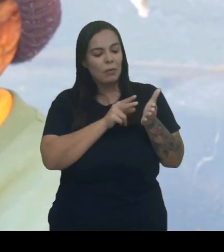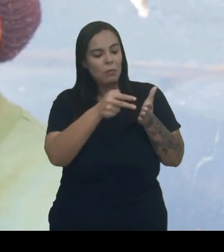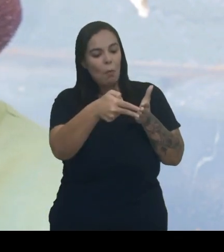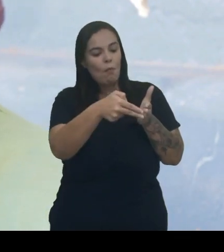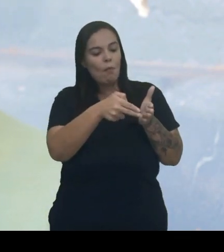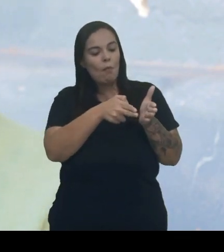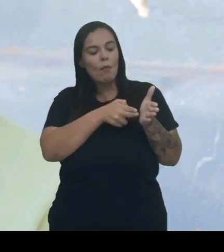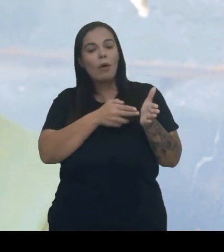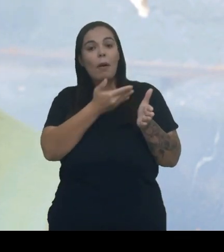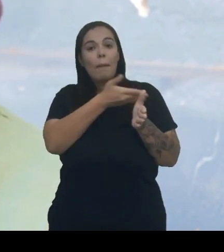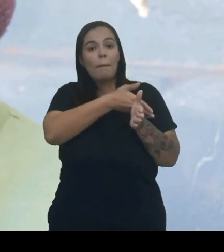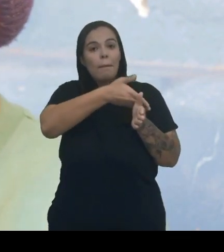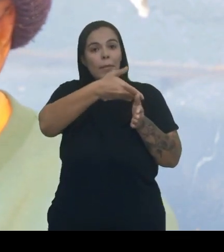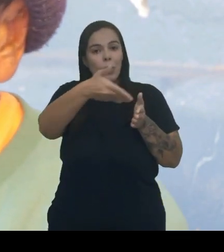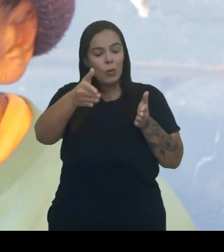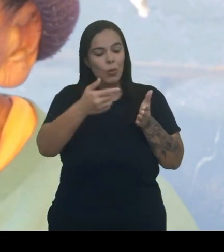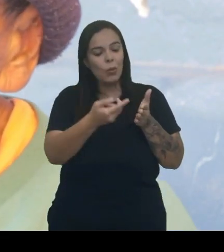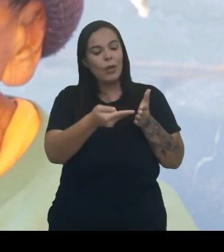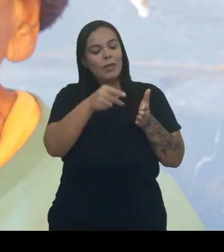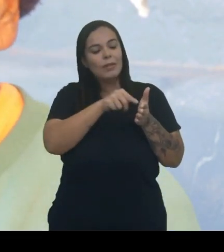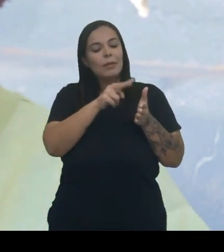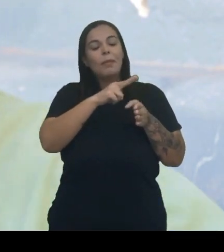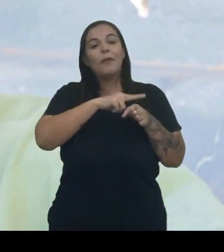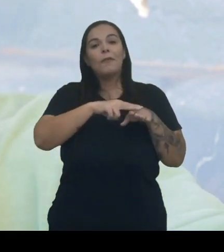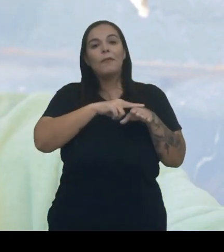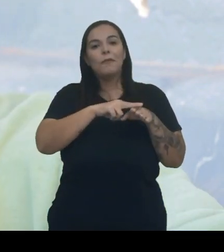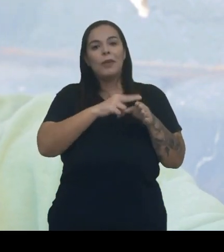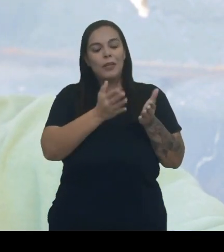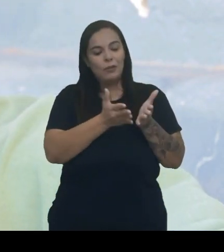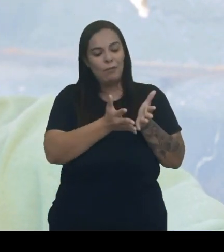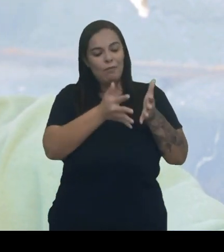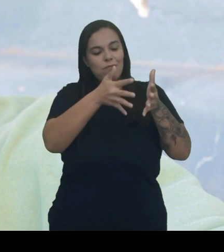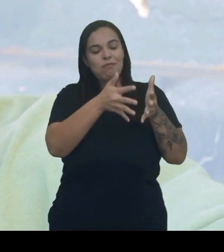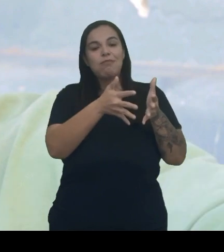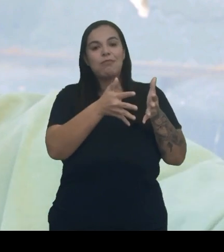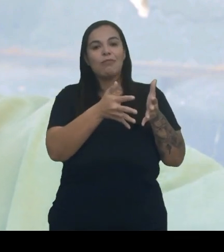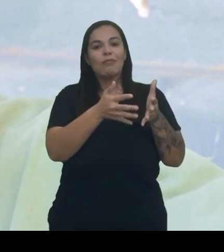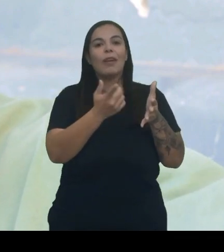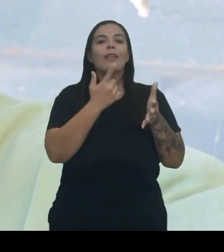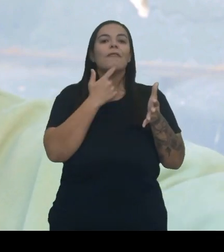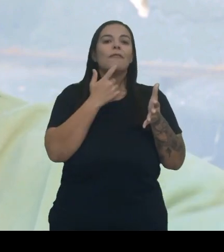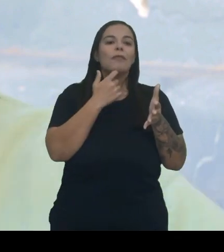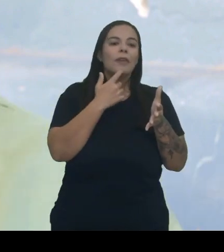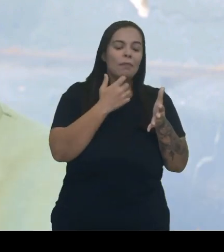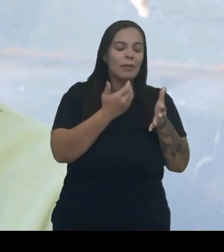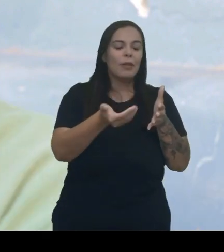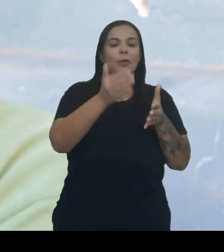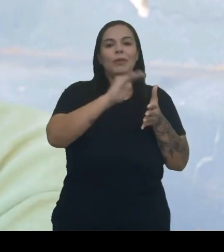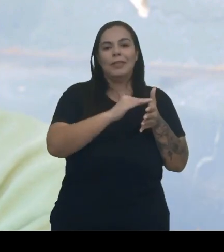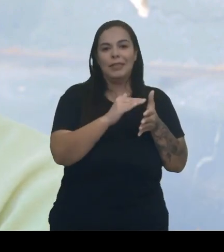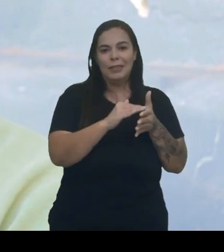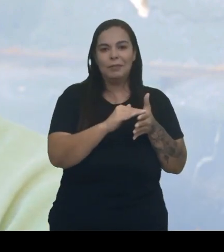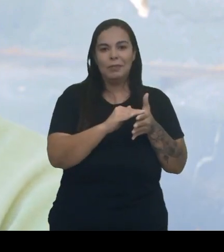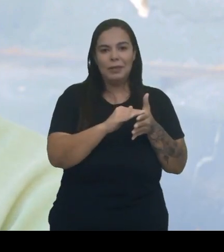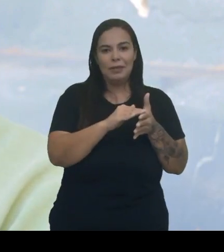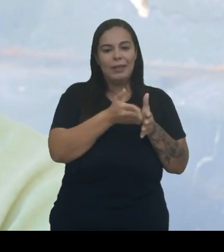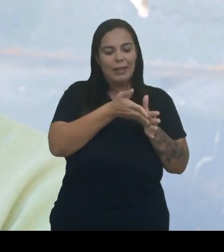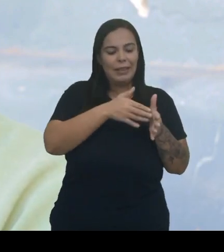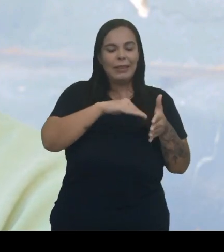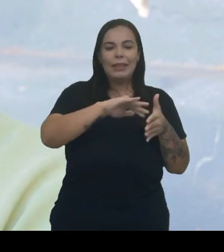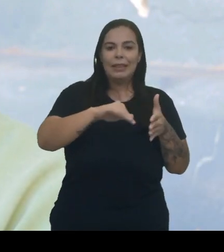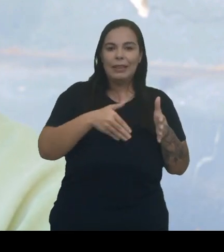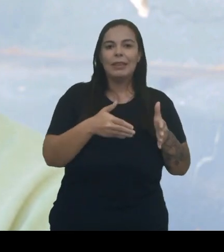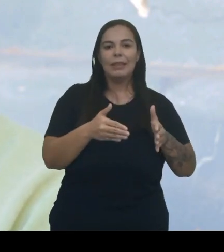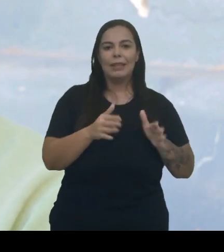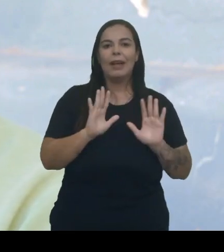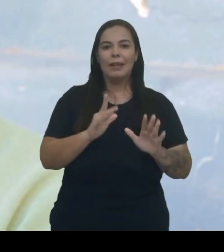branco no meio, aí depois era verde, esse lá bordão aí era vermelho e em cima verde. Tinha um símbolo